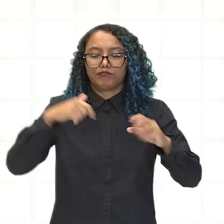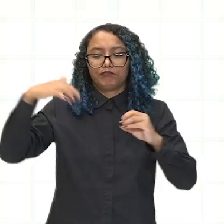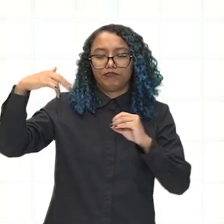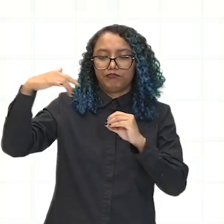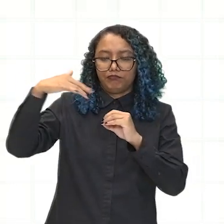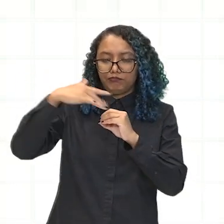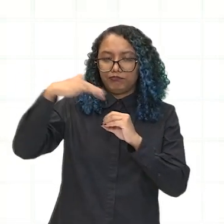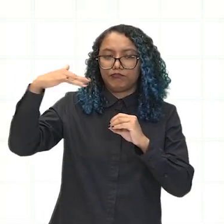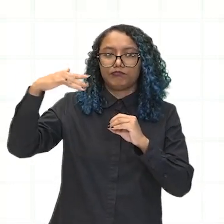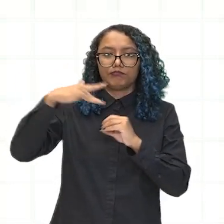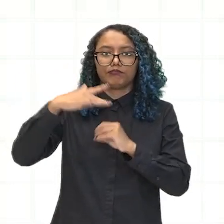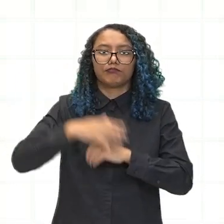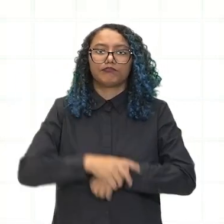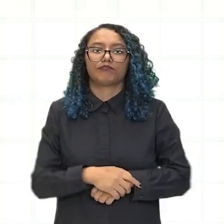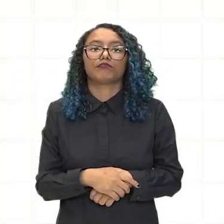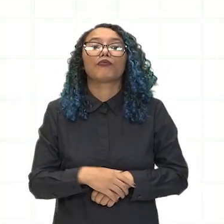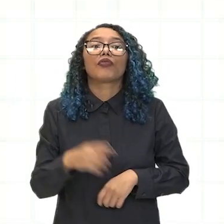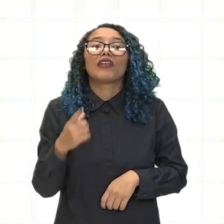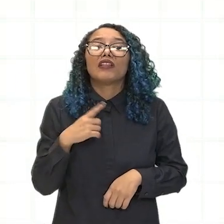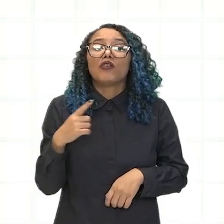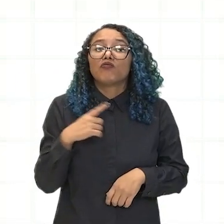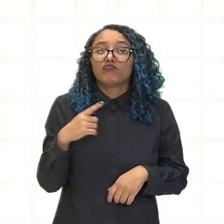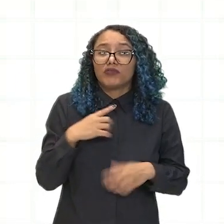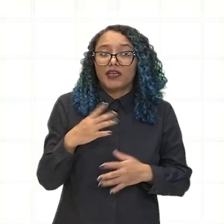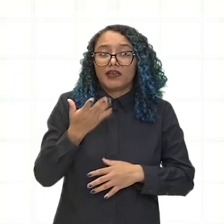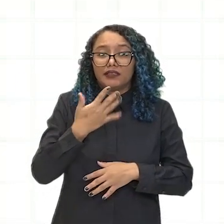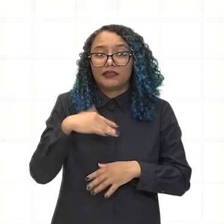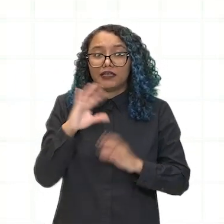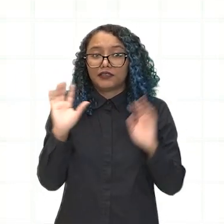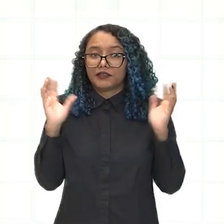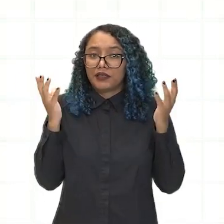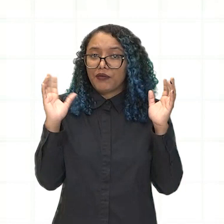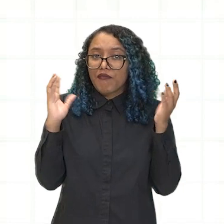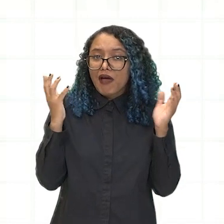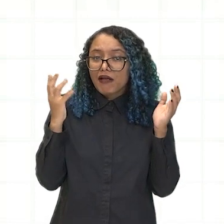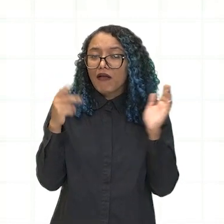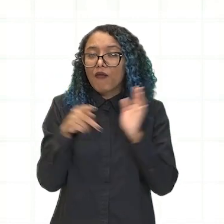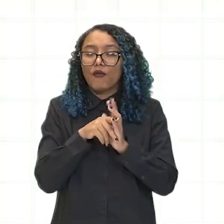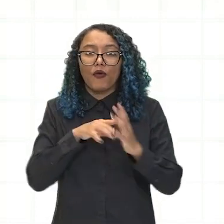Então, nós vamos ver aí que tem zonas climáticas da superfície da